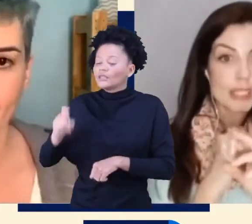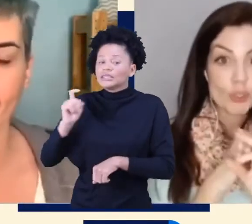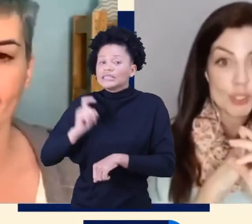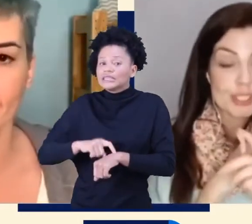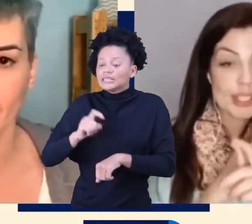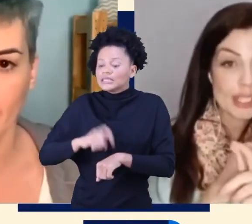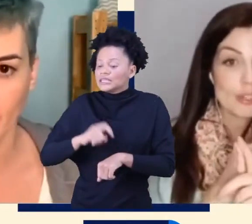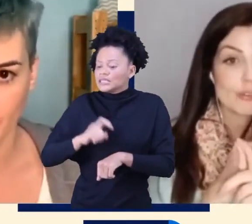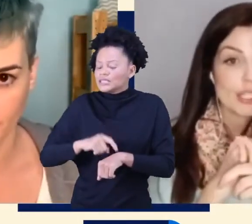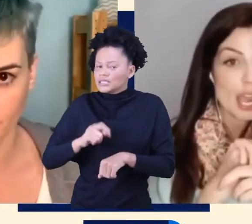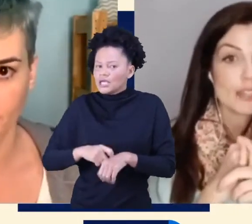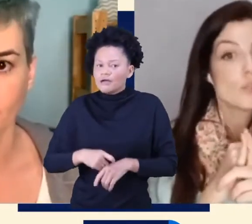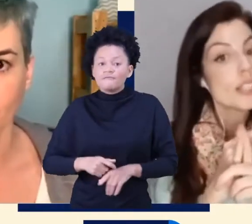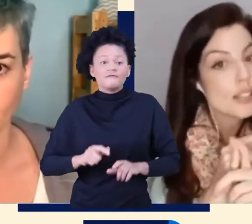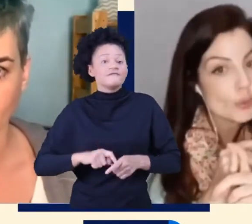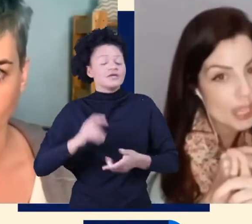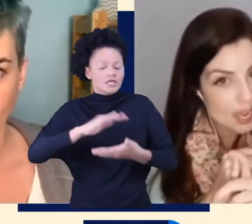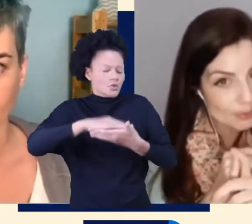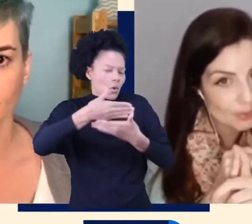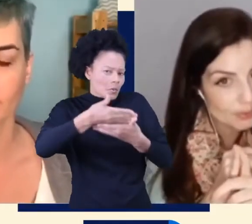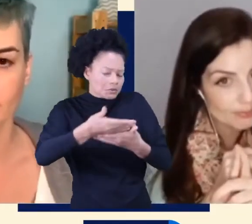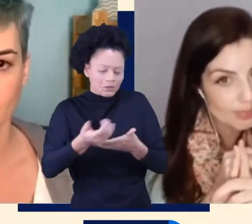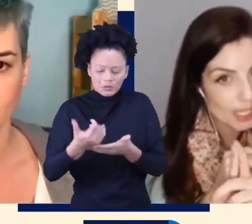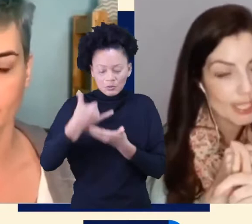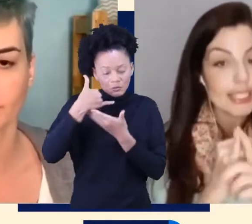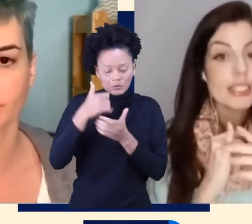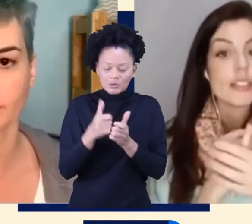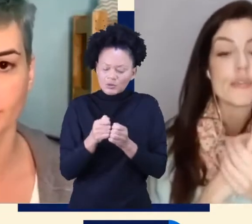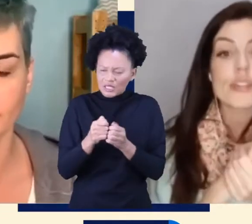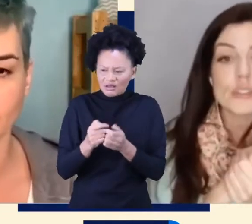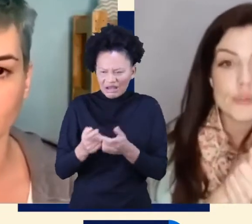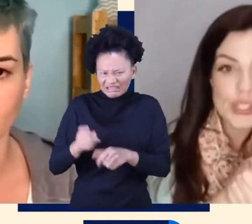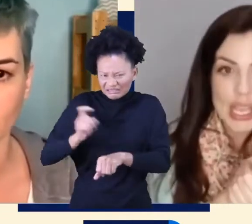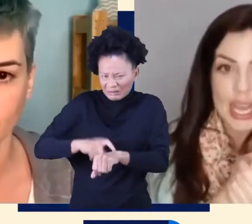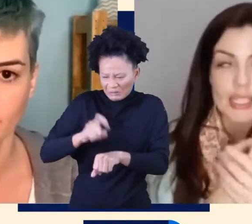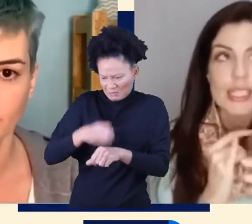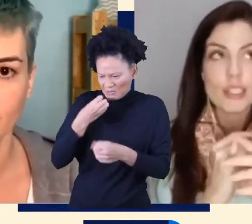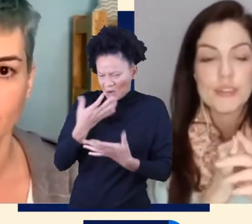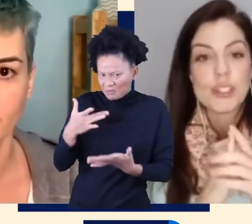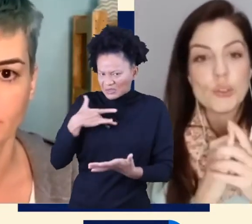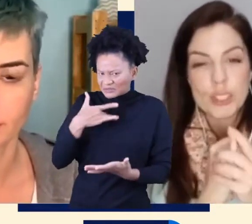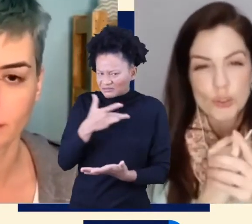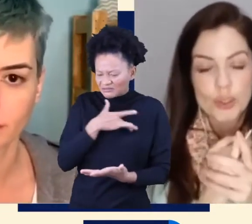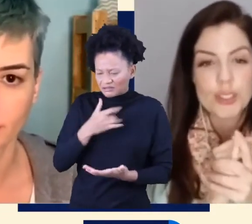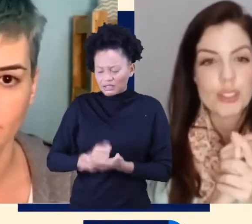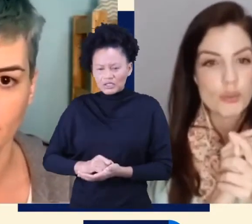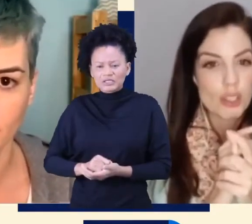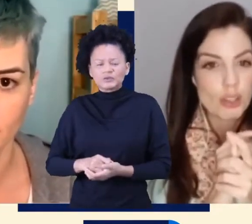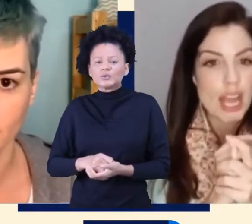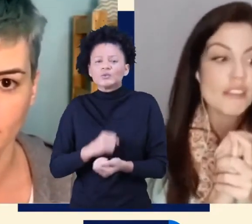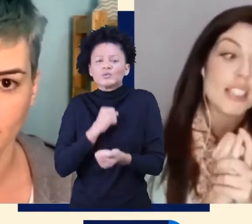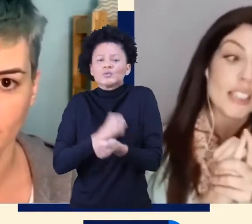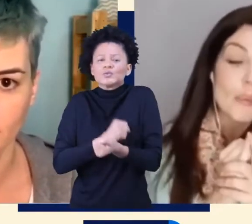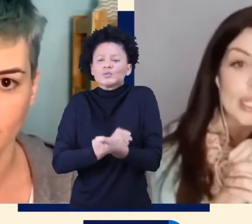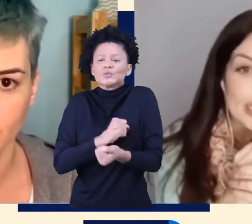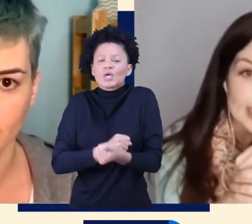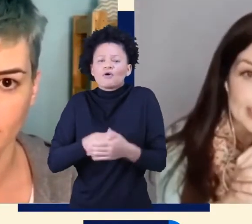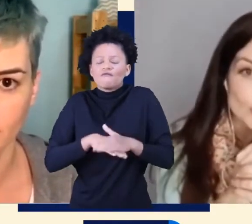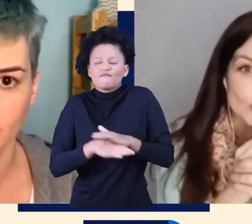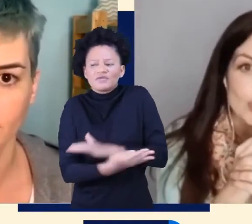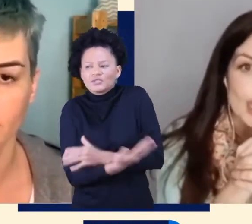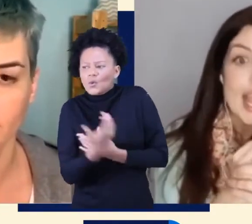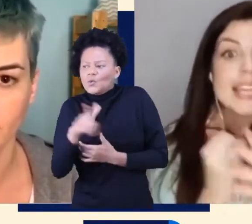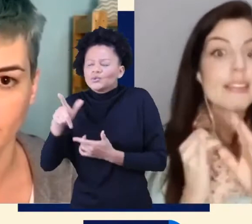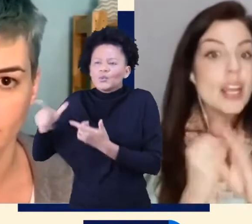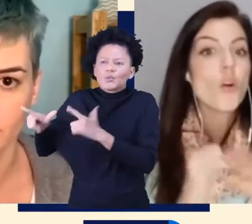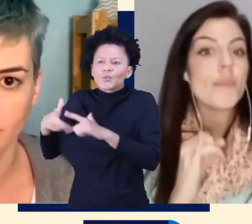telas? Primeira coisa que você tem que avaliar, isso está saudável? Né? A criança está ficando viciada, ela está fazendo outras coisas que são saudáveis, ela está